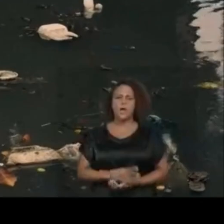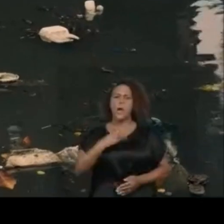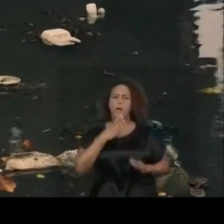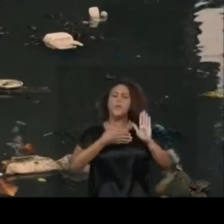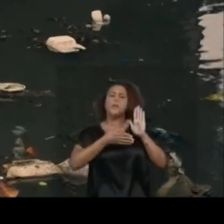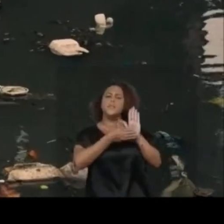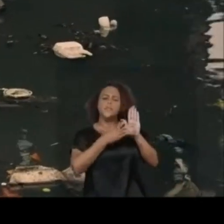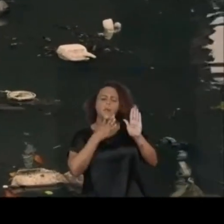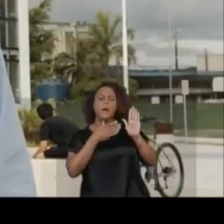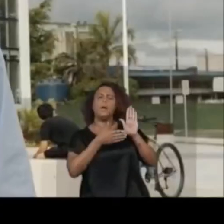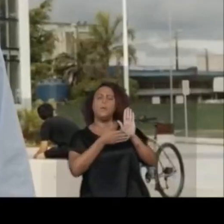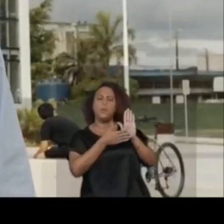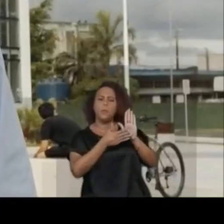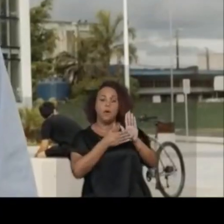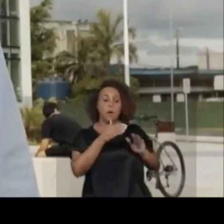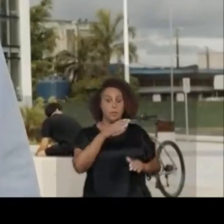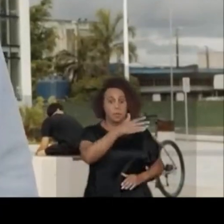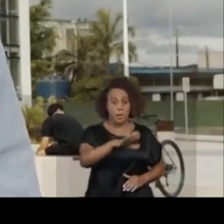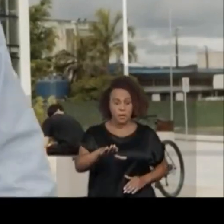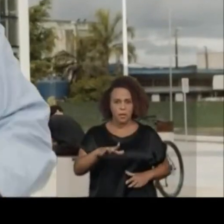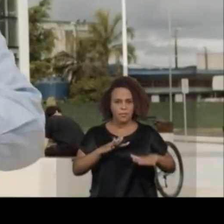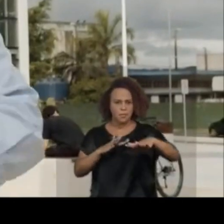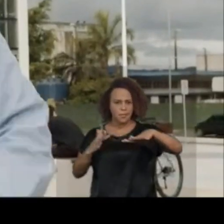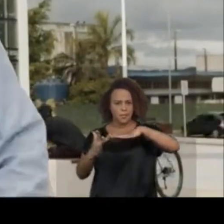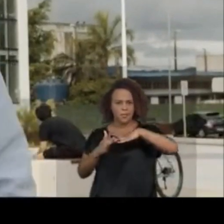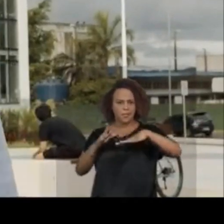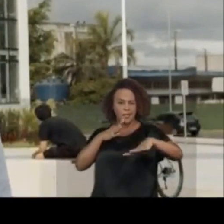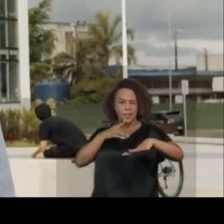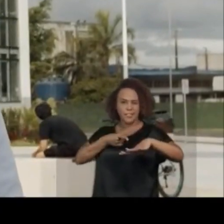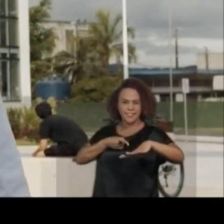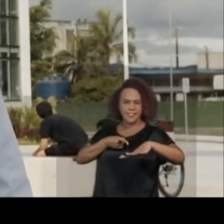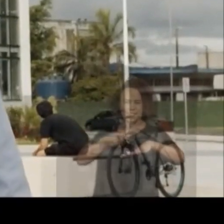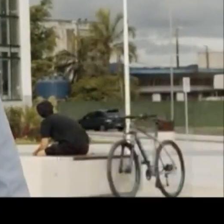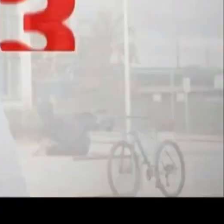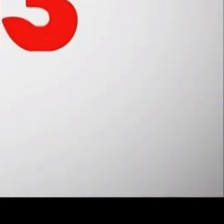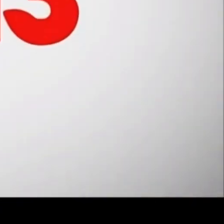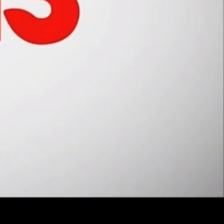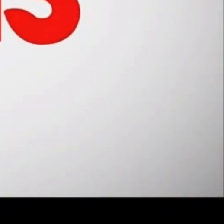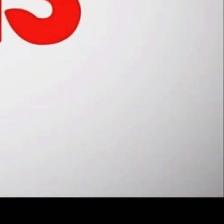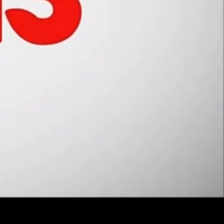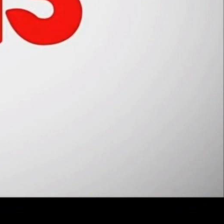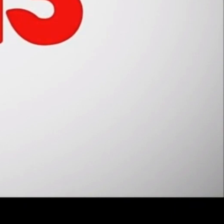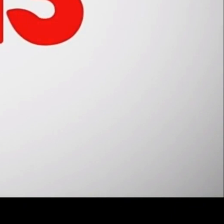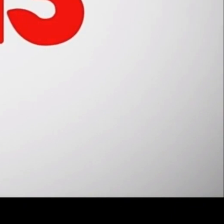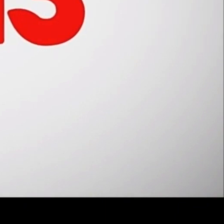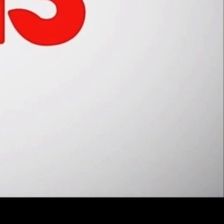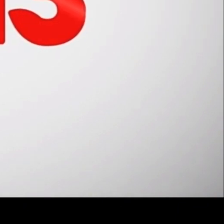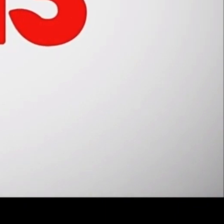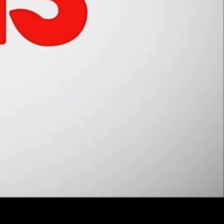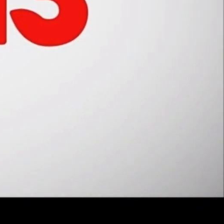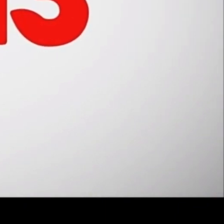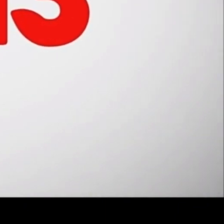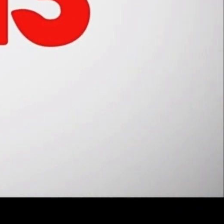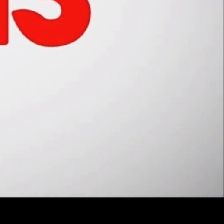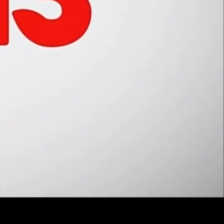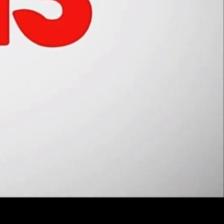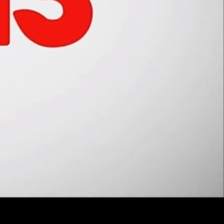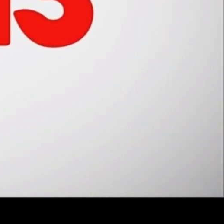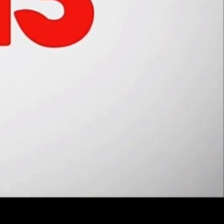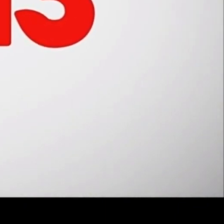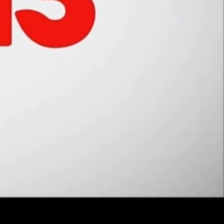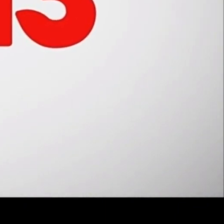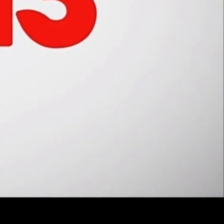Quer saber mais sobre nossas propostas para a cidade? Acesse as nossas redes sociais. Douglas